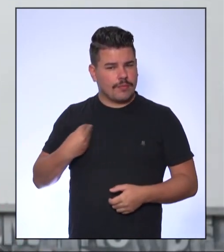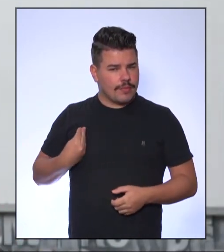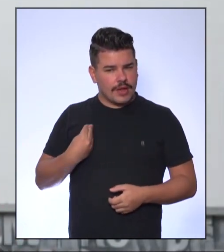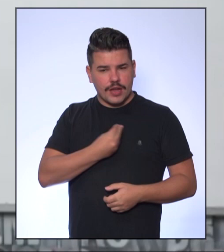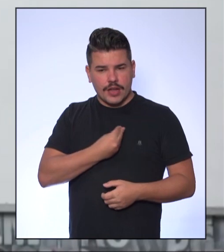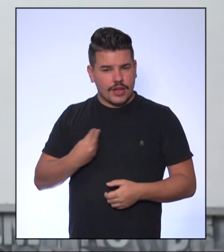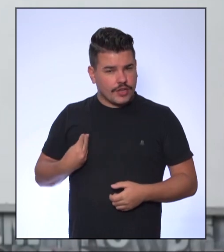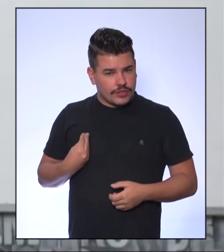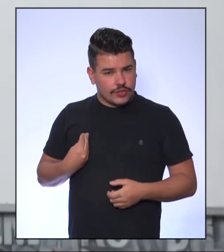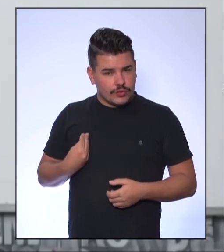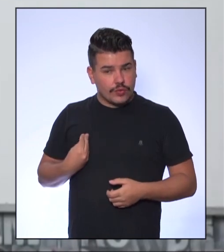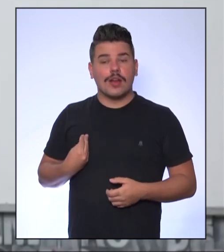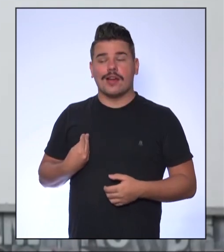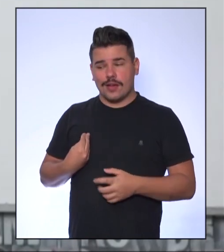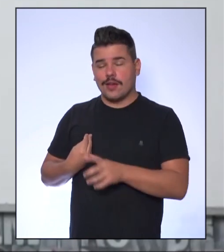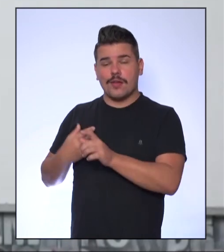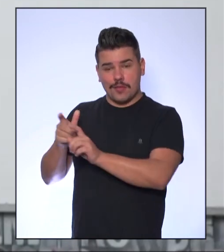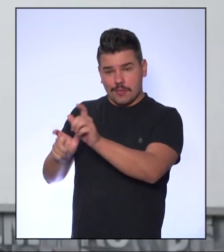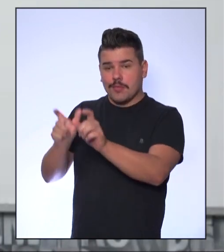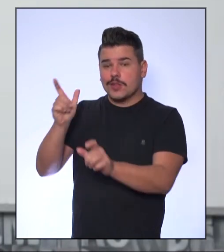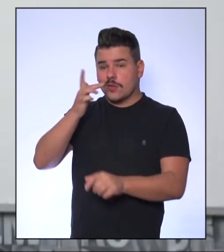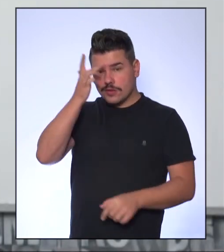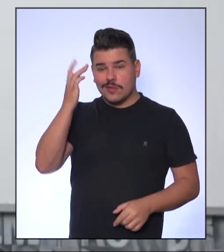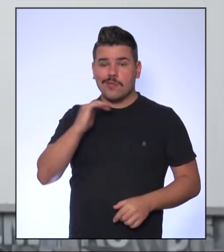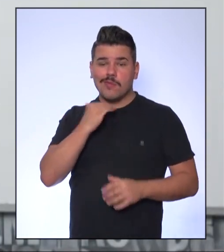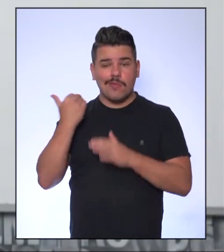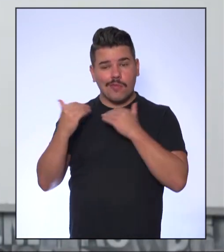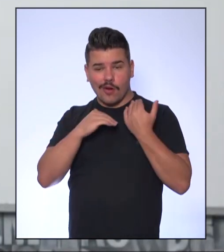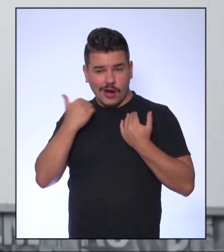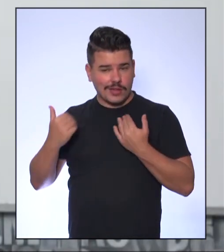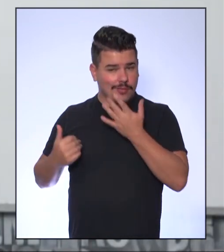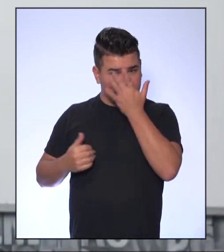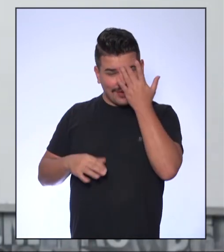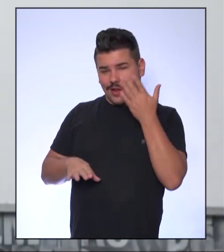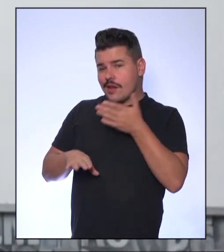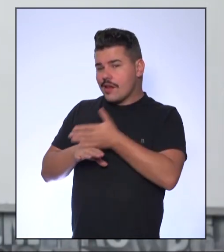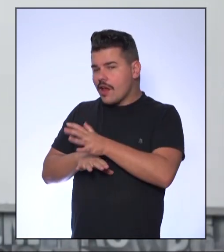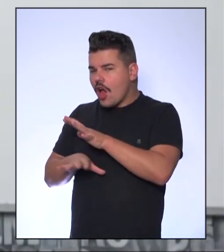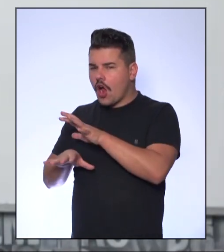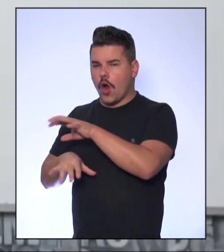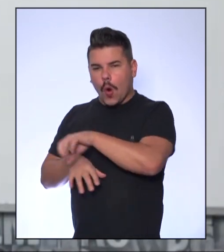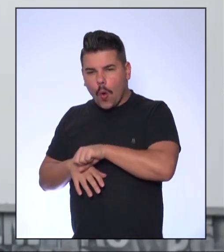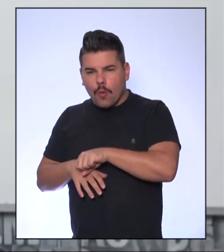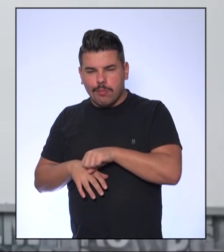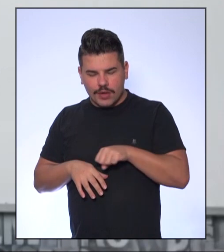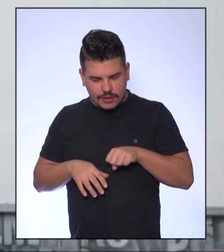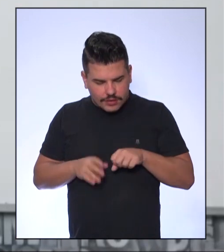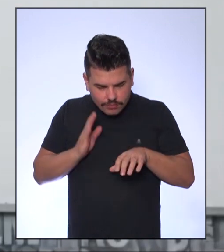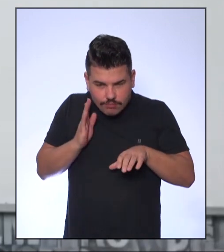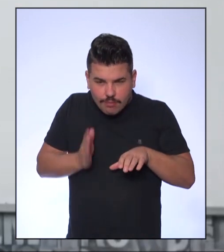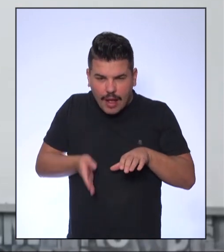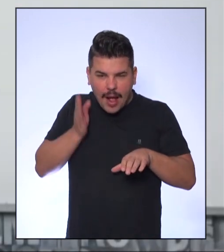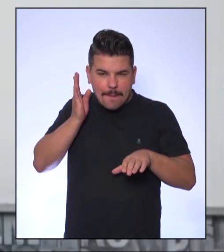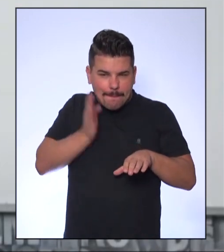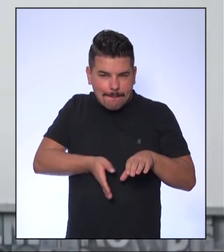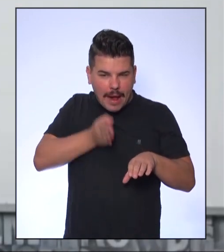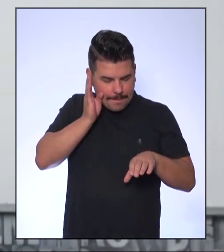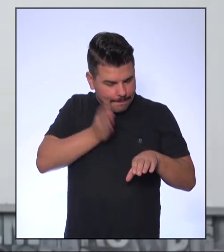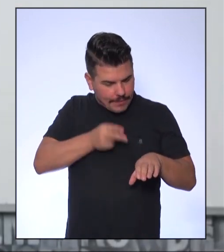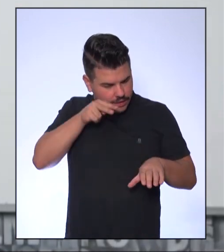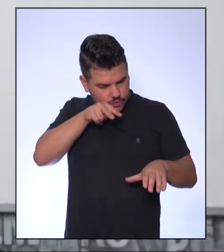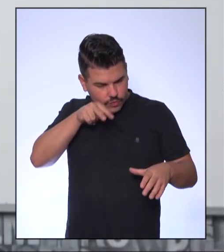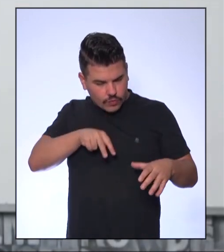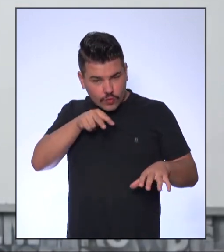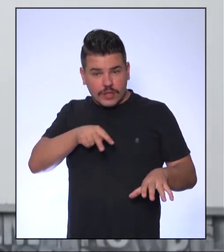o roubo de corpos de necrotérios. Então, violar um corpo ainda é tido como uma heresia